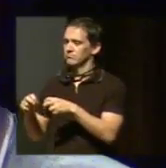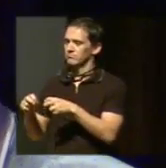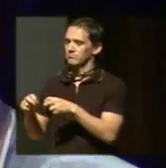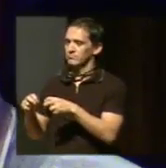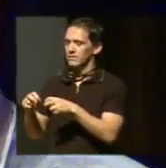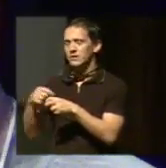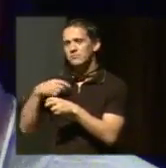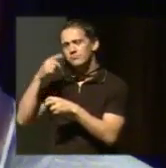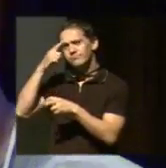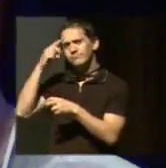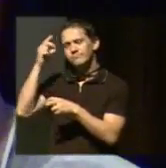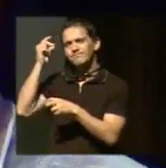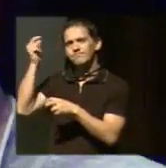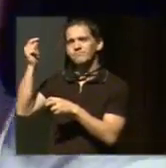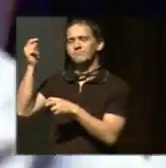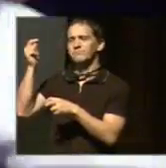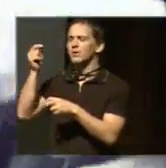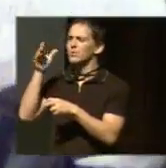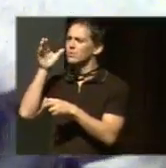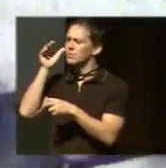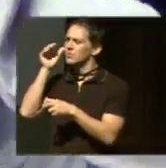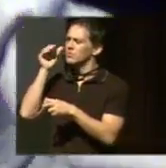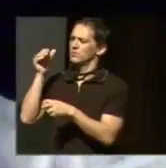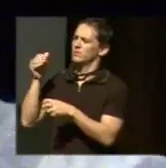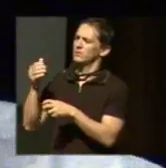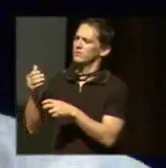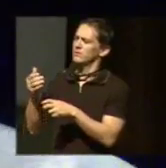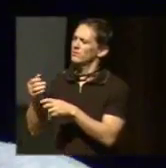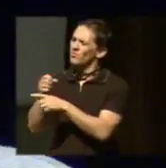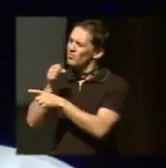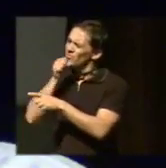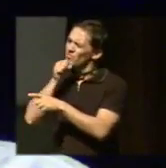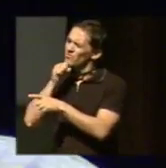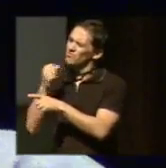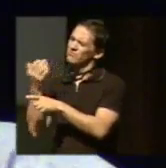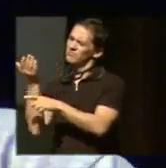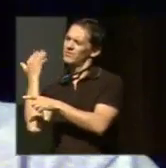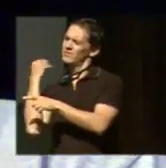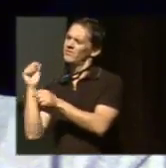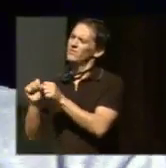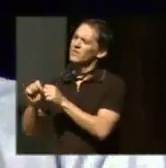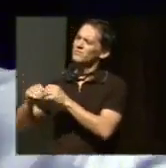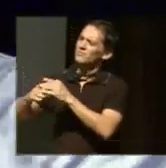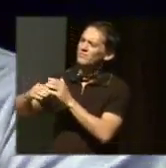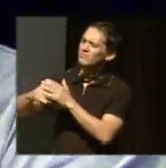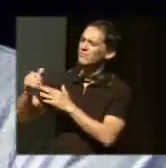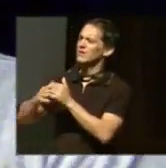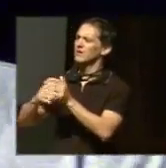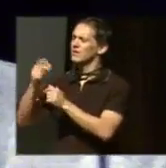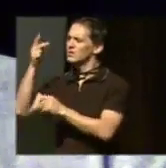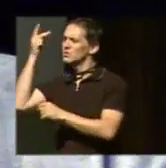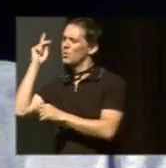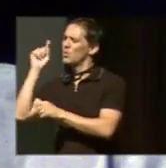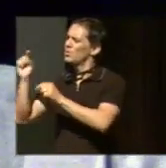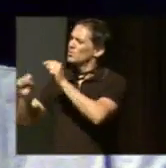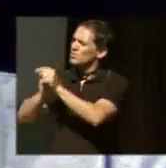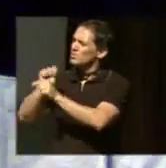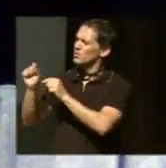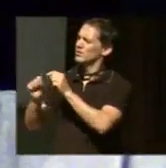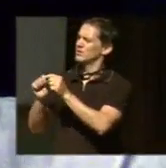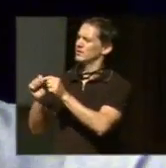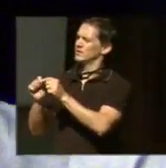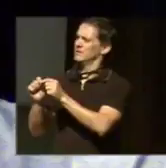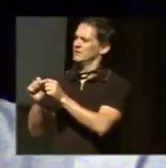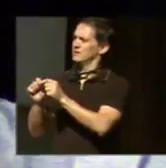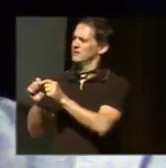despertou a minha curiosidade do porquê, o que a minha avó fazia antigamente. Qual a história que ela passou, que ela teve